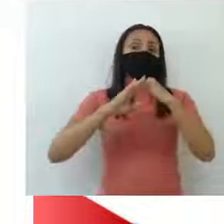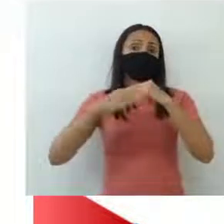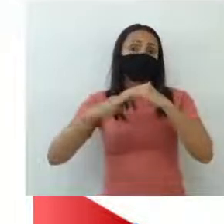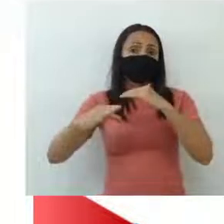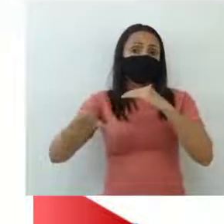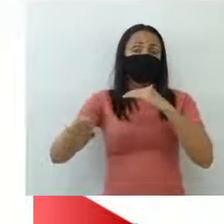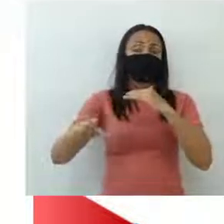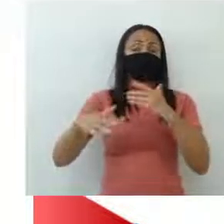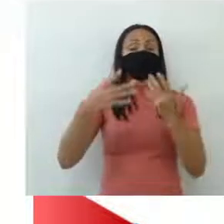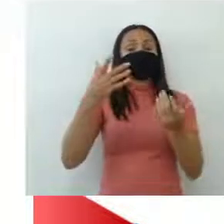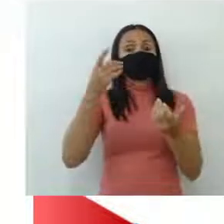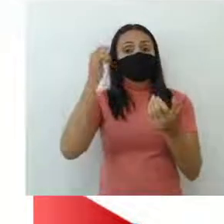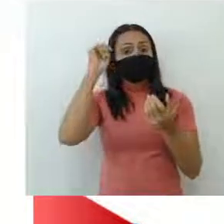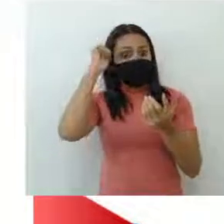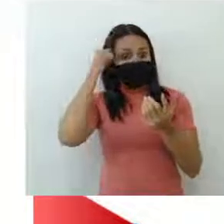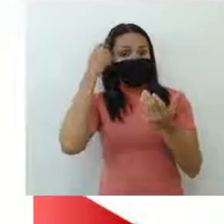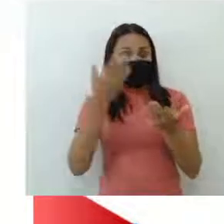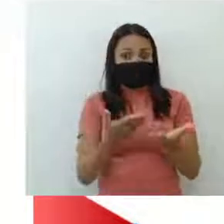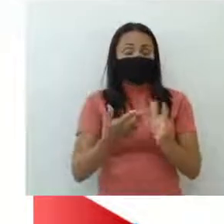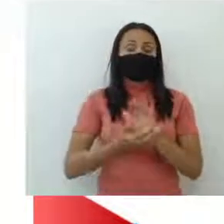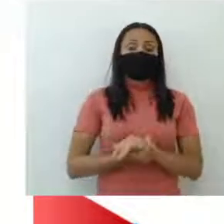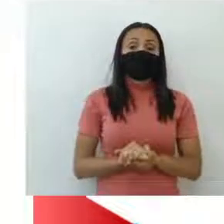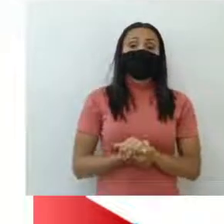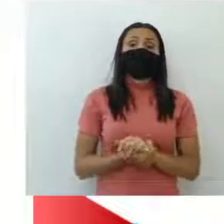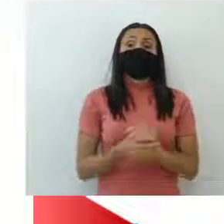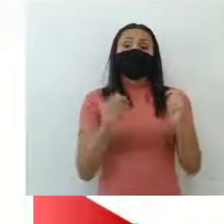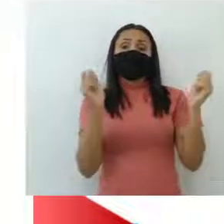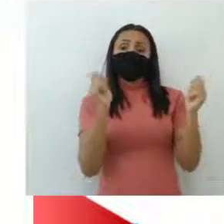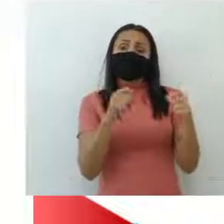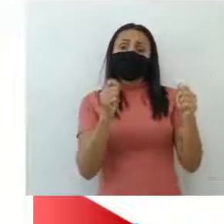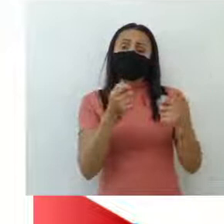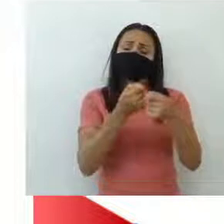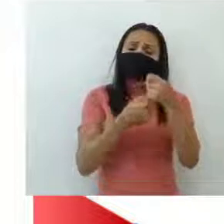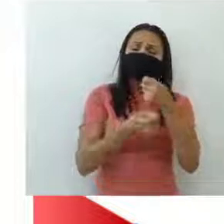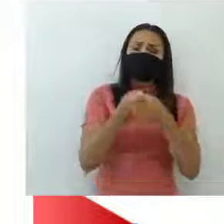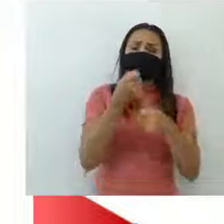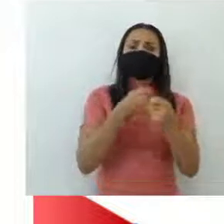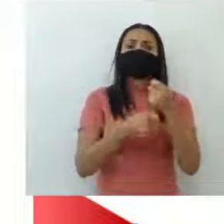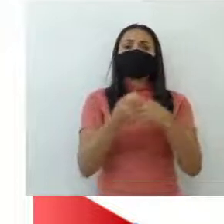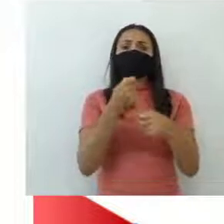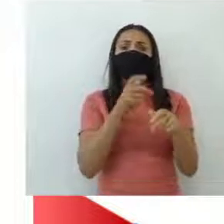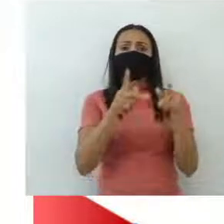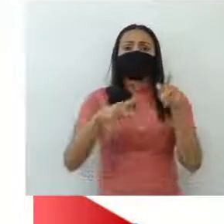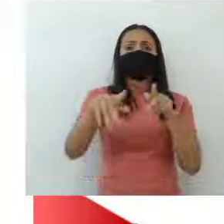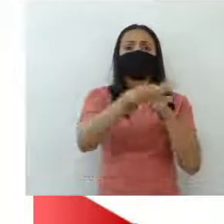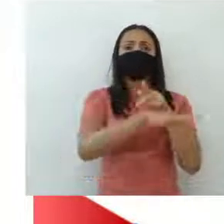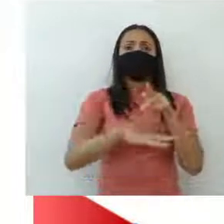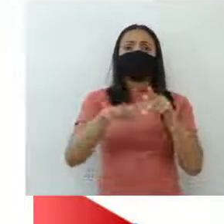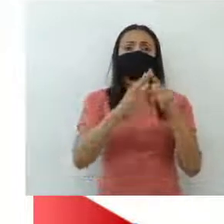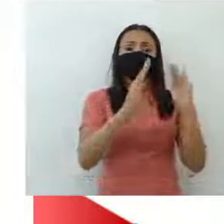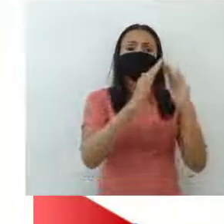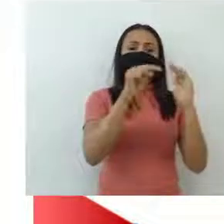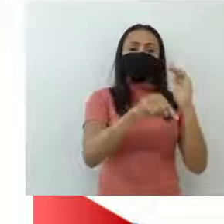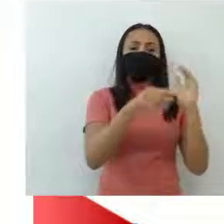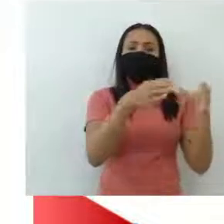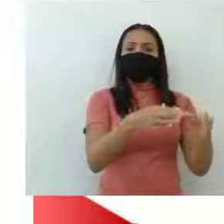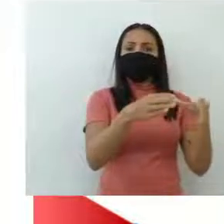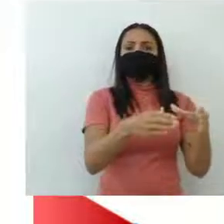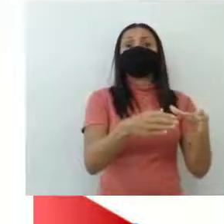Atlântico africano. E assim puderam que negociar com os povos locais, né, de